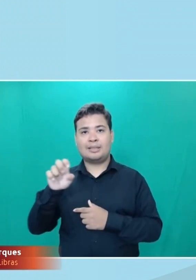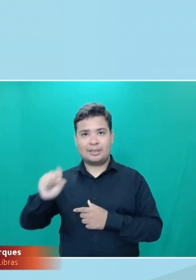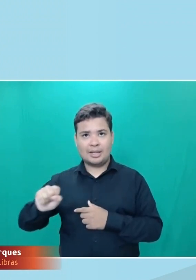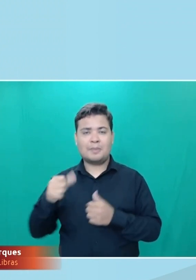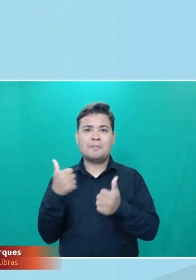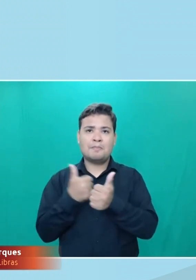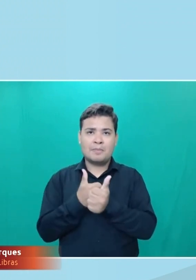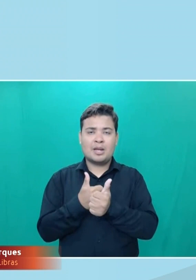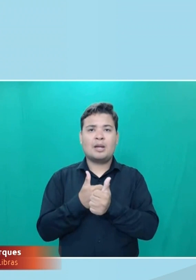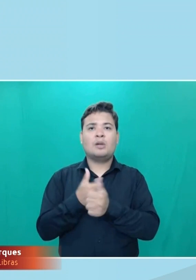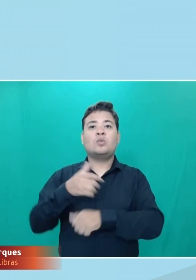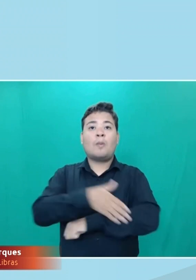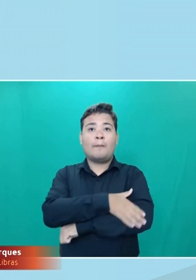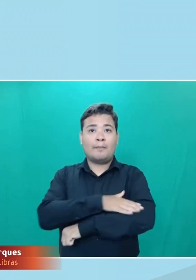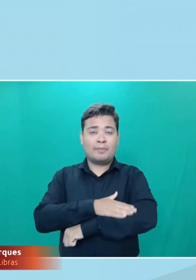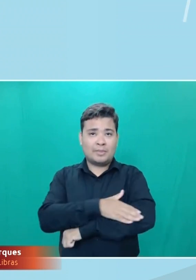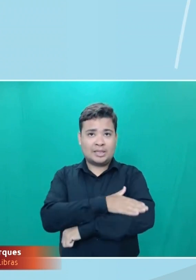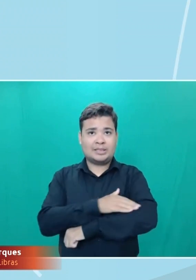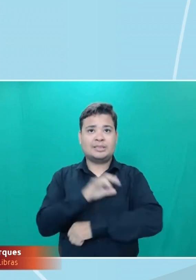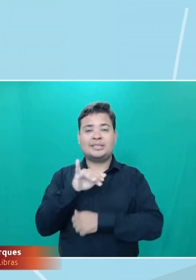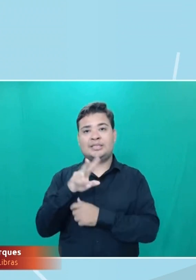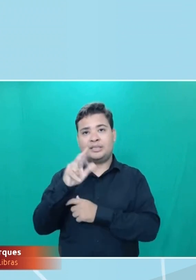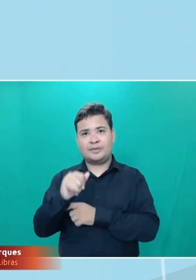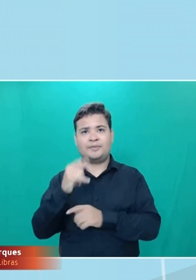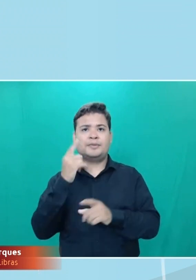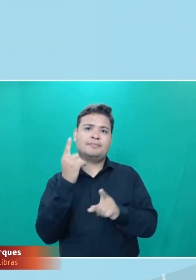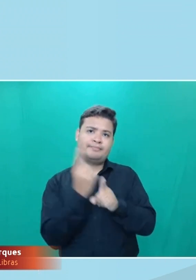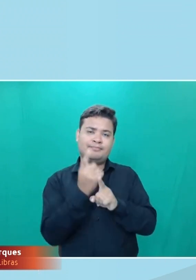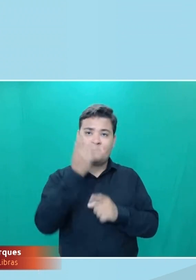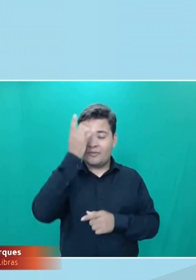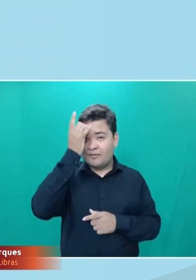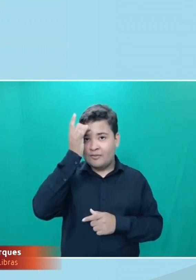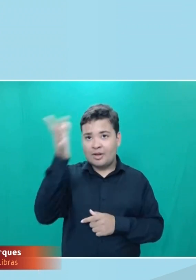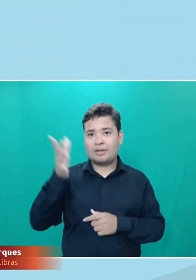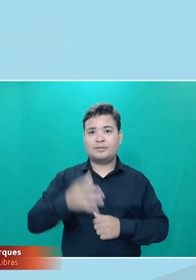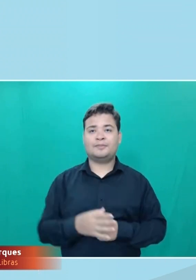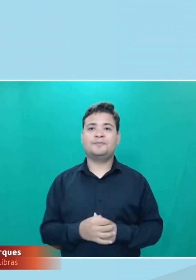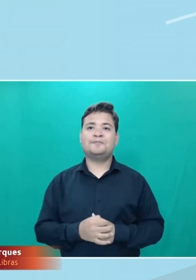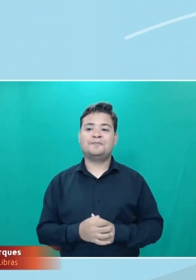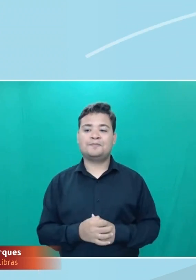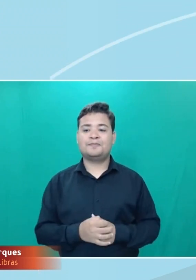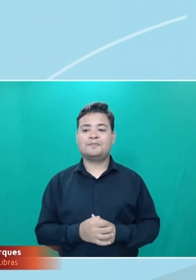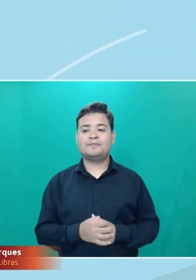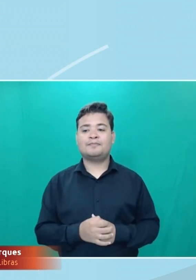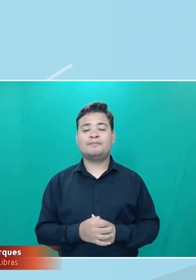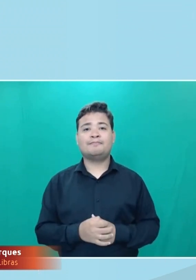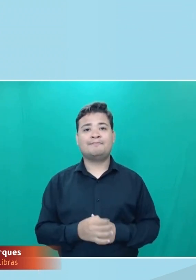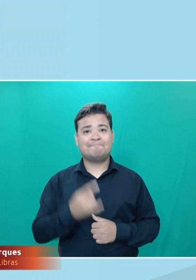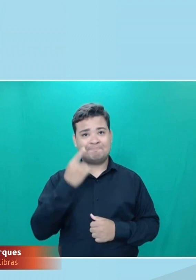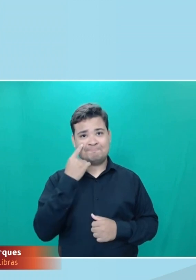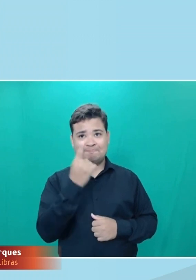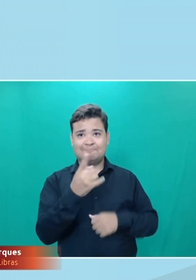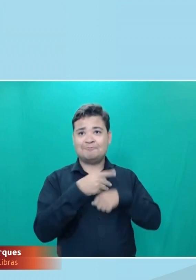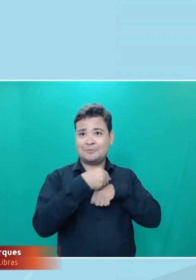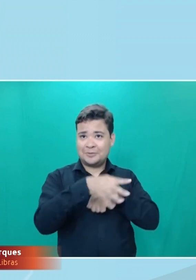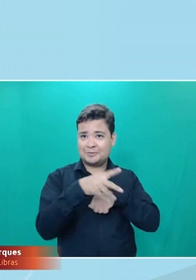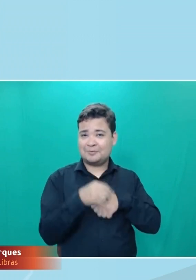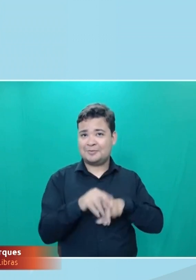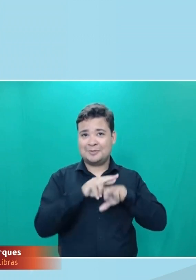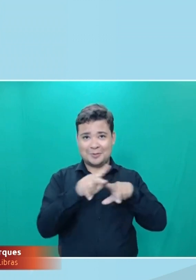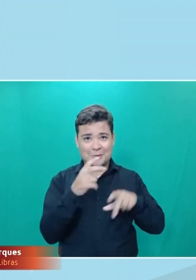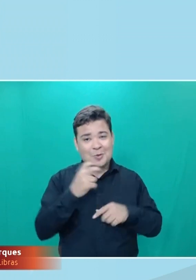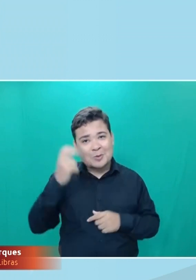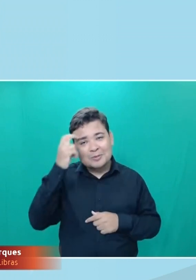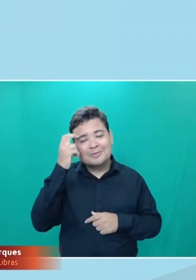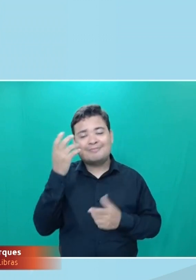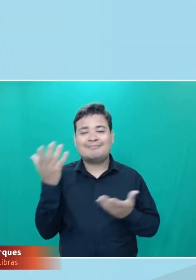de chegar, uma ótima opção para você que gosta de cinema. Bom, e é com essas opções culturais que eu me despeço de